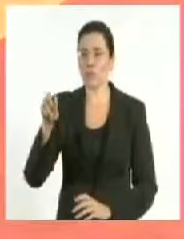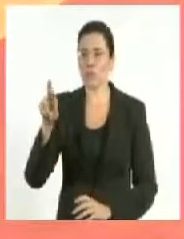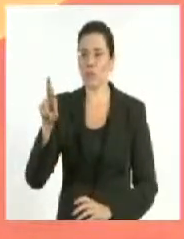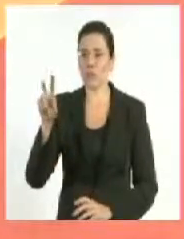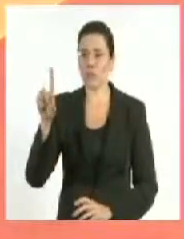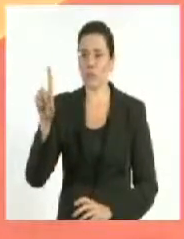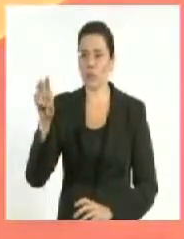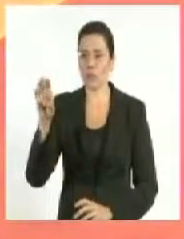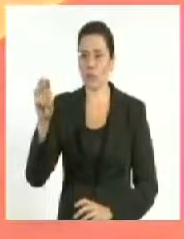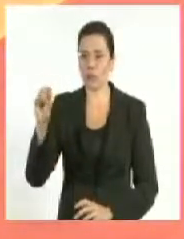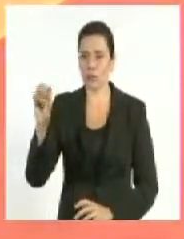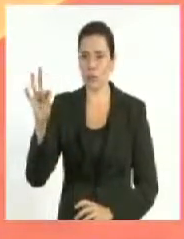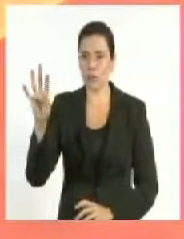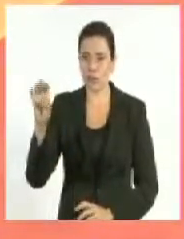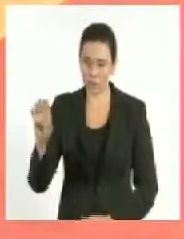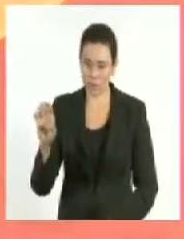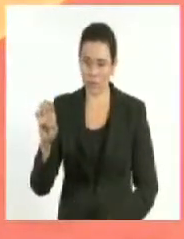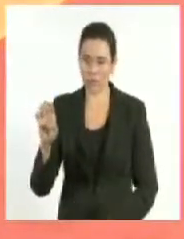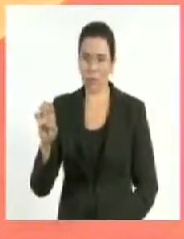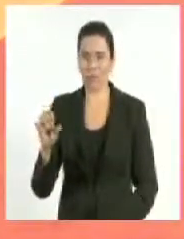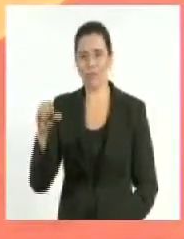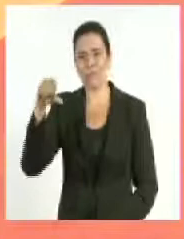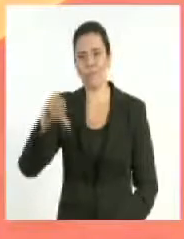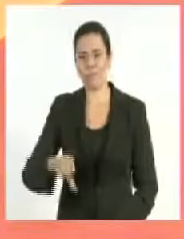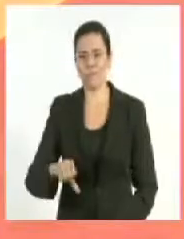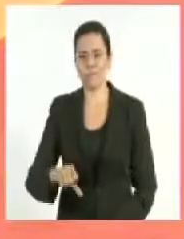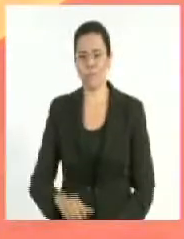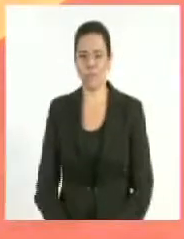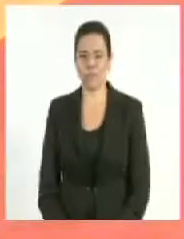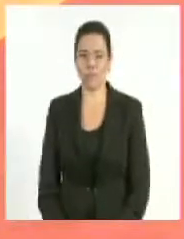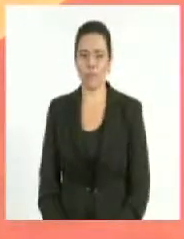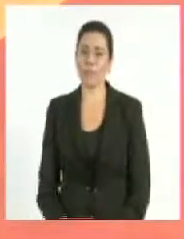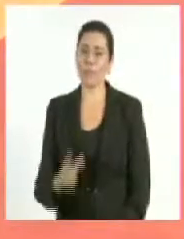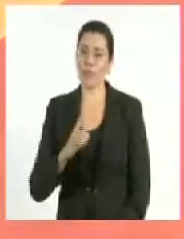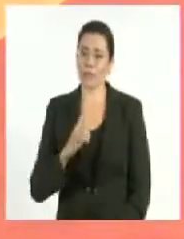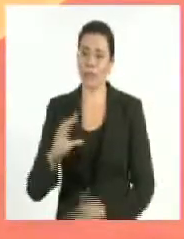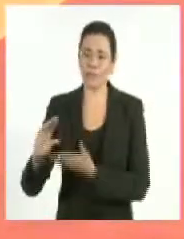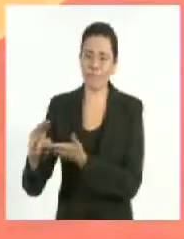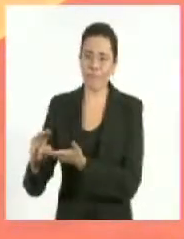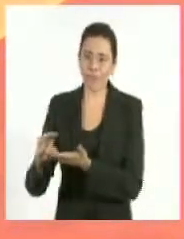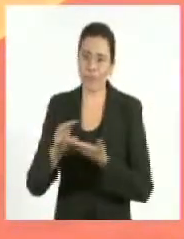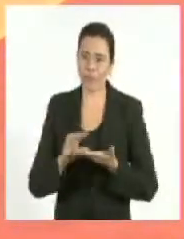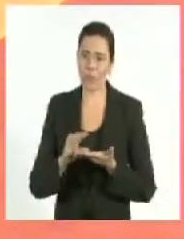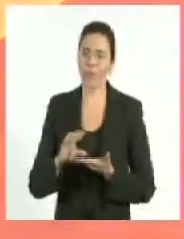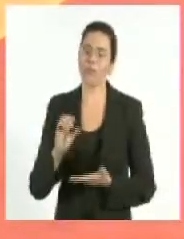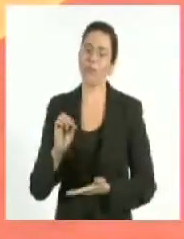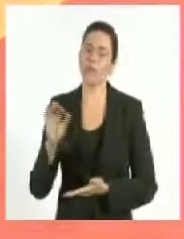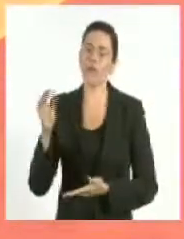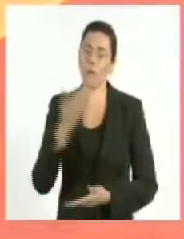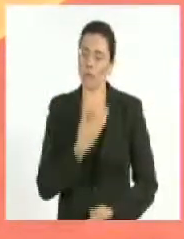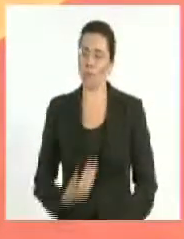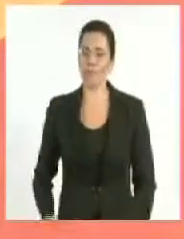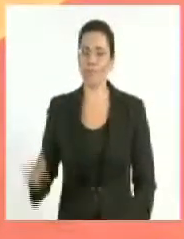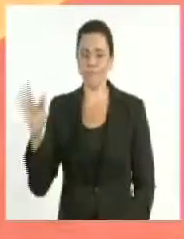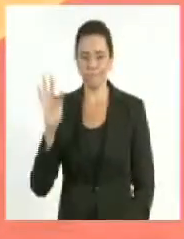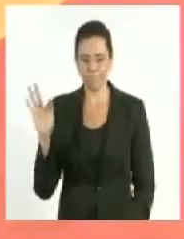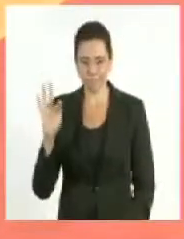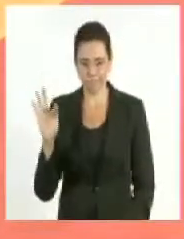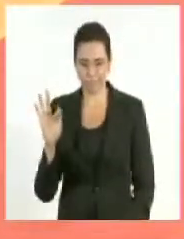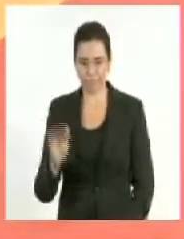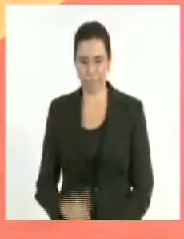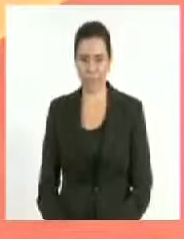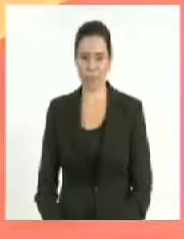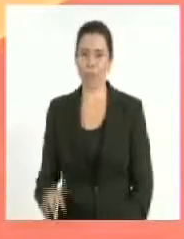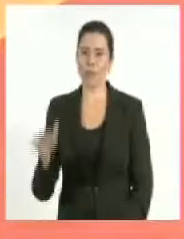acontece? Existem receitas que vêm da União, através, vamos supor, do Fundo de Participação do Estado, do